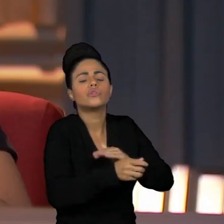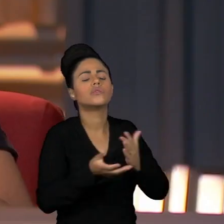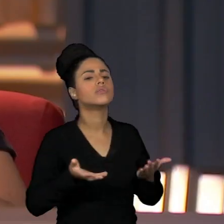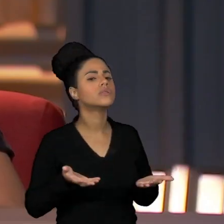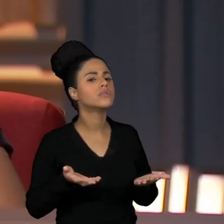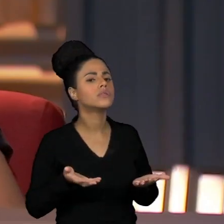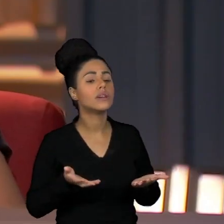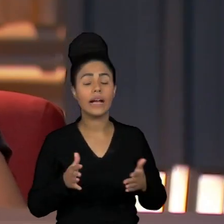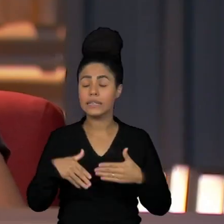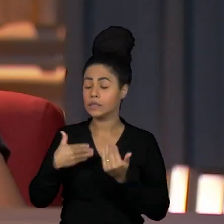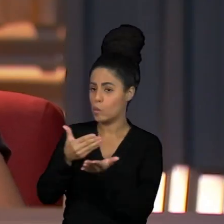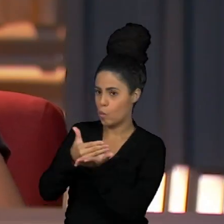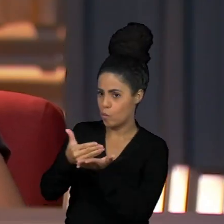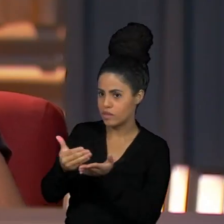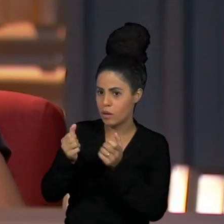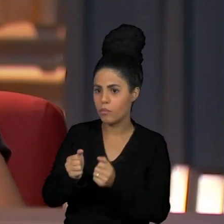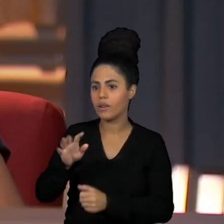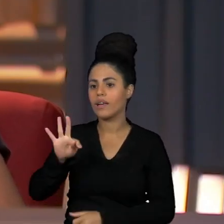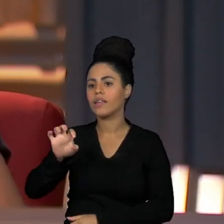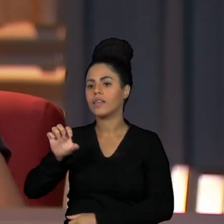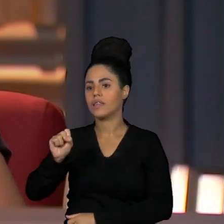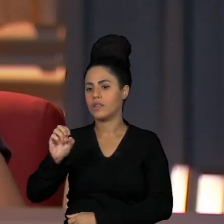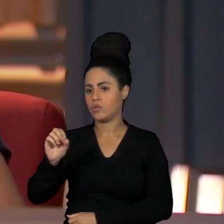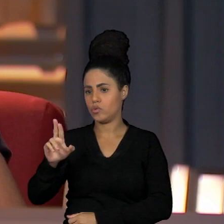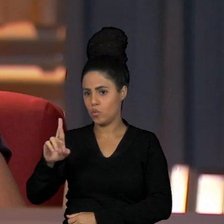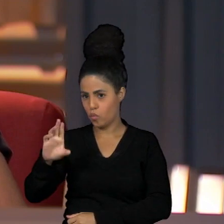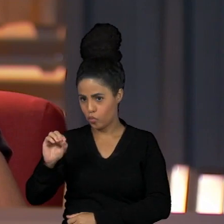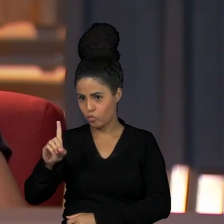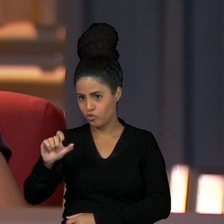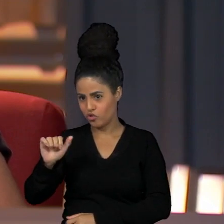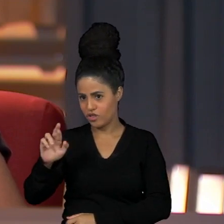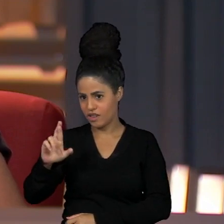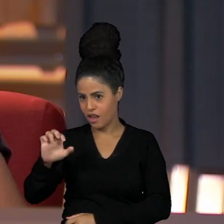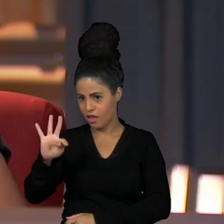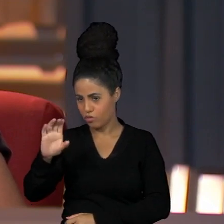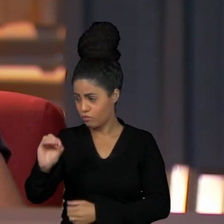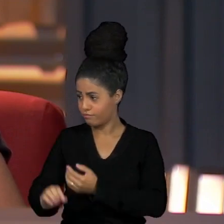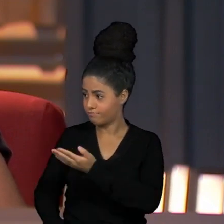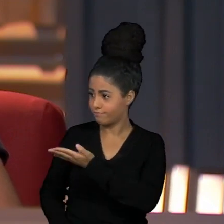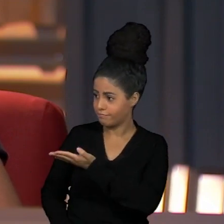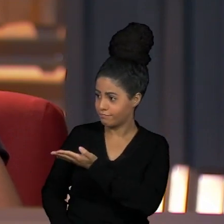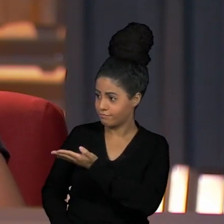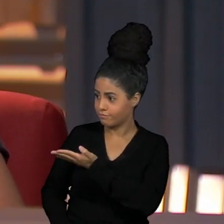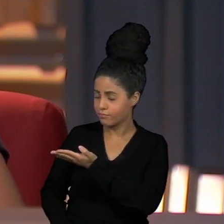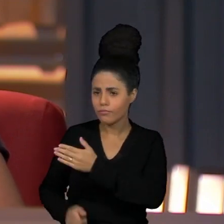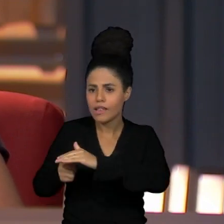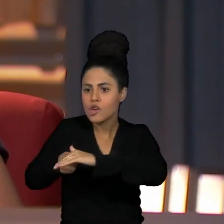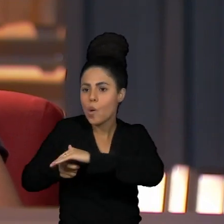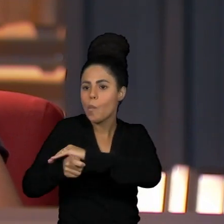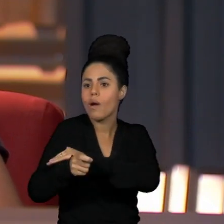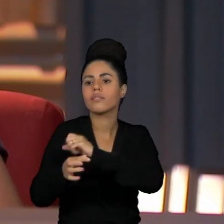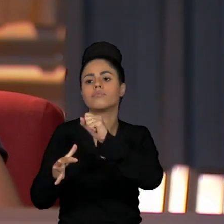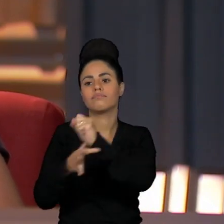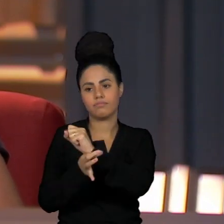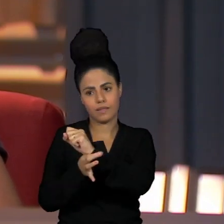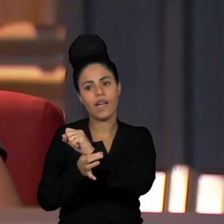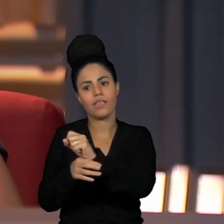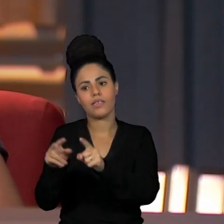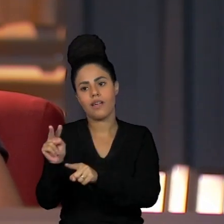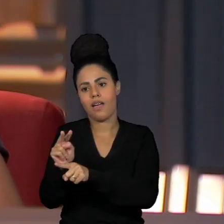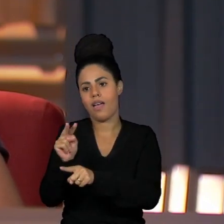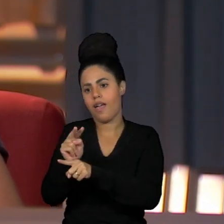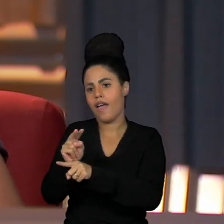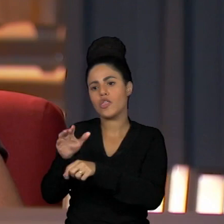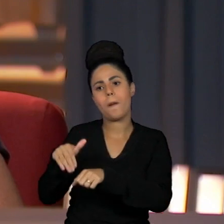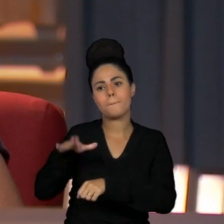pode começar, por exemplo, no Tesouro Direto. Tesouro Direto, o que é isso? É um investimento que é o mais seguro do Brasil, é mais seguro que a